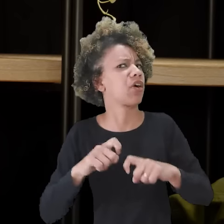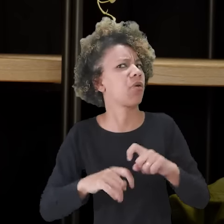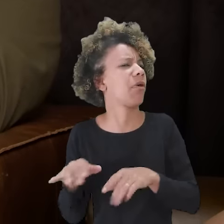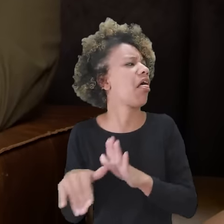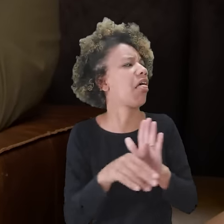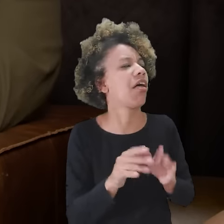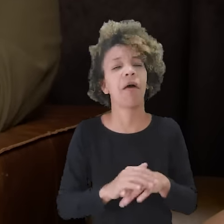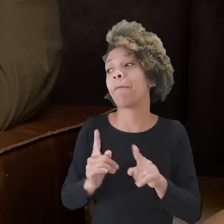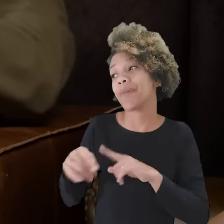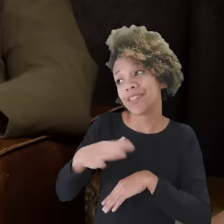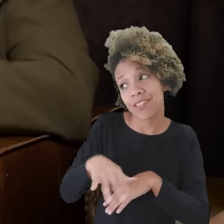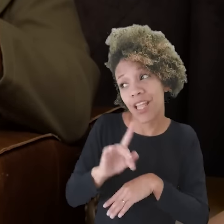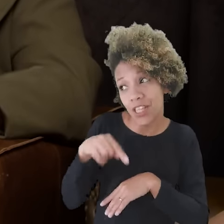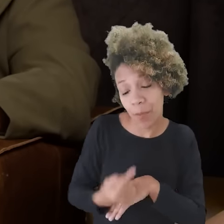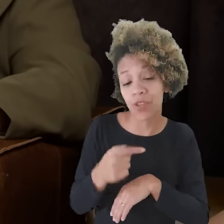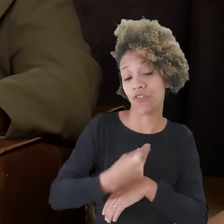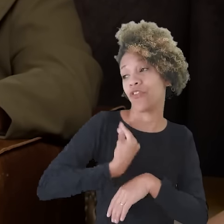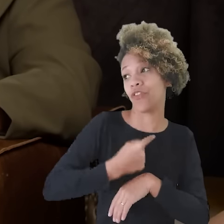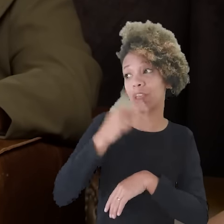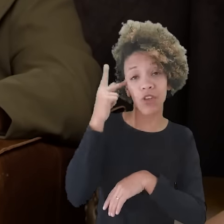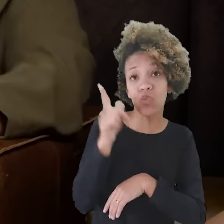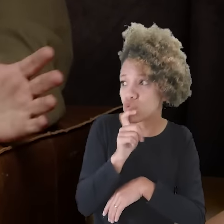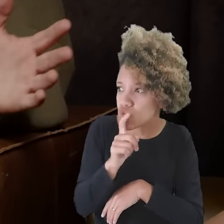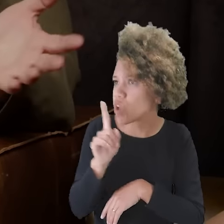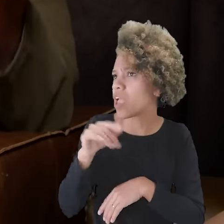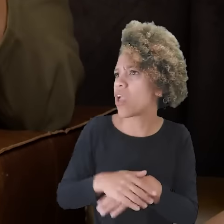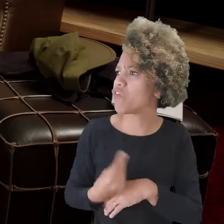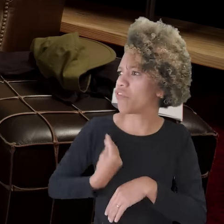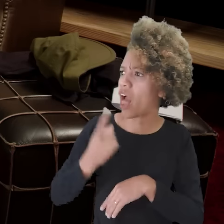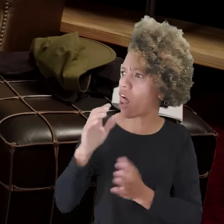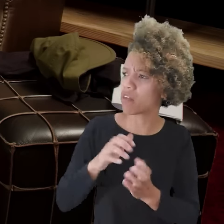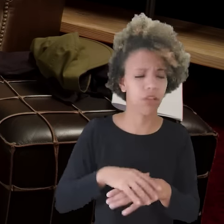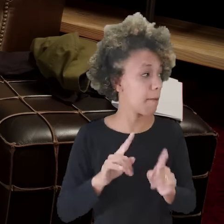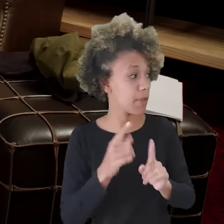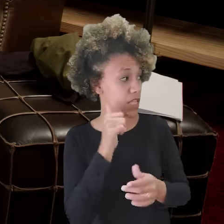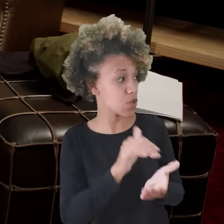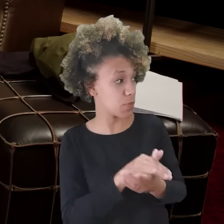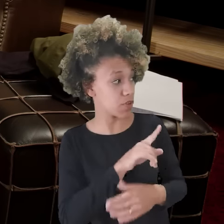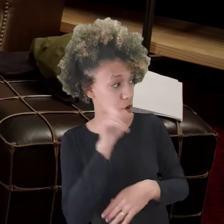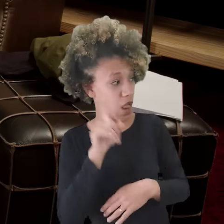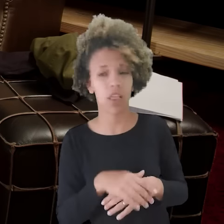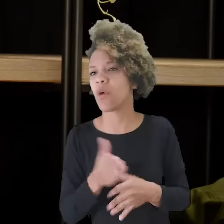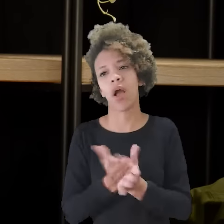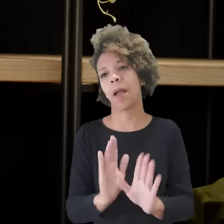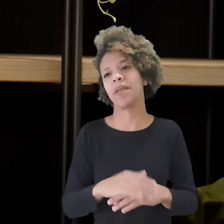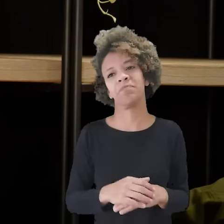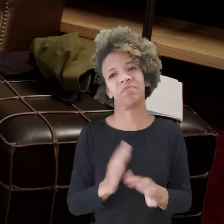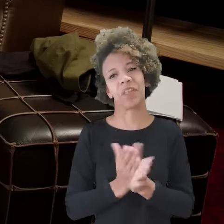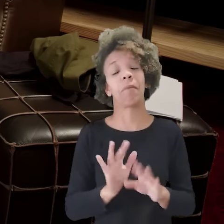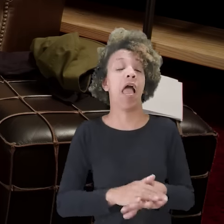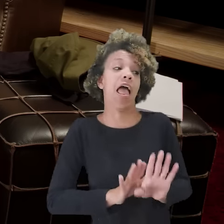a mulher do recinto essa moda começou depois que eu vim morar em São Paulo eu juro pra tu quando eu morava lá não tinha isso a gente ficou lá a minha eu acabei